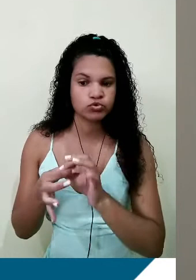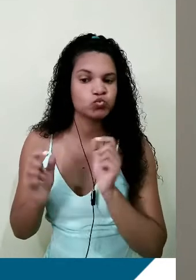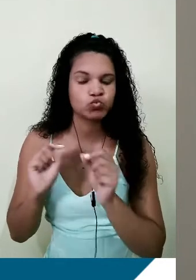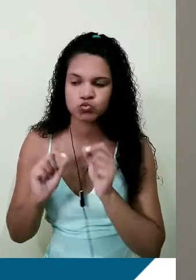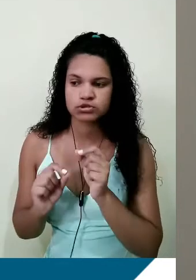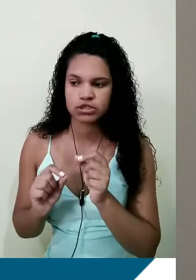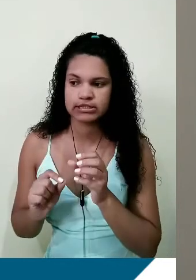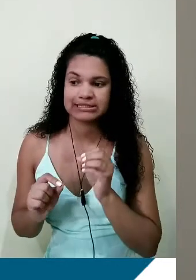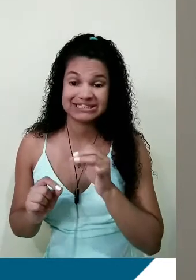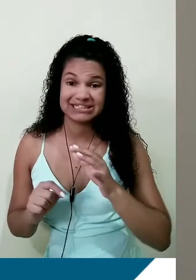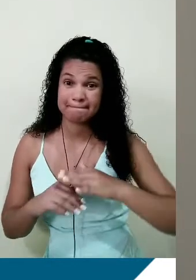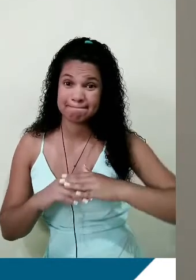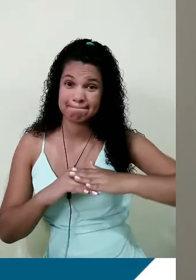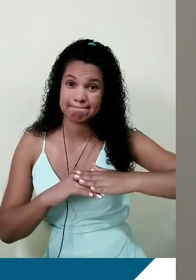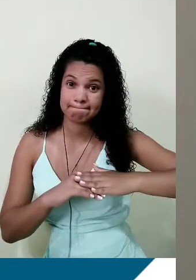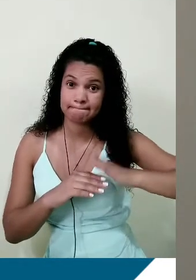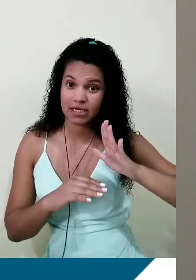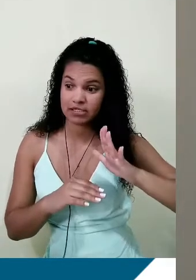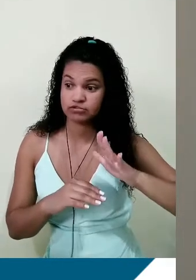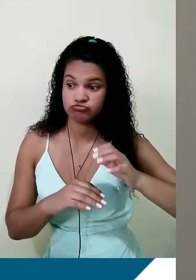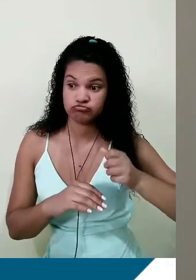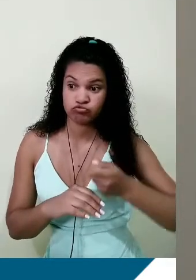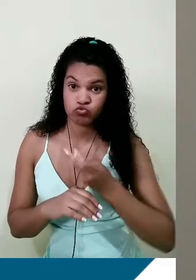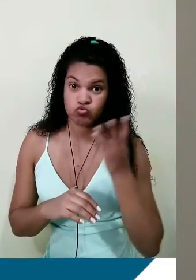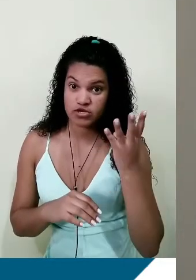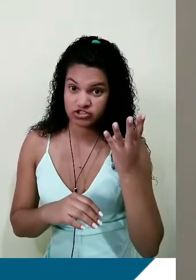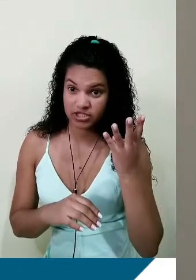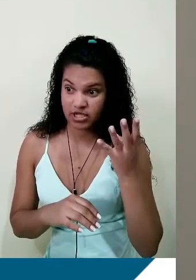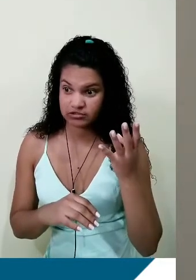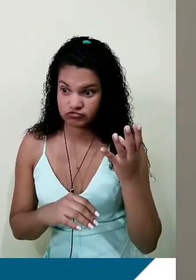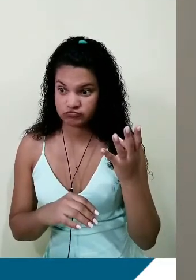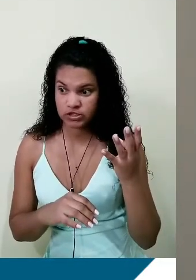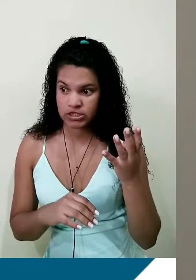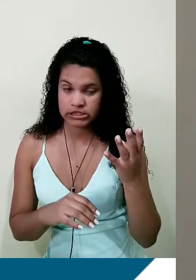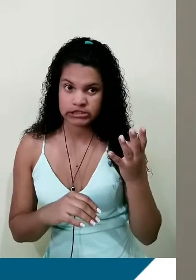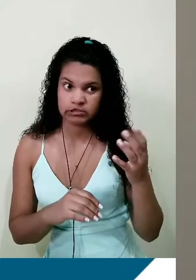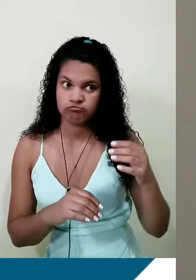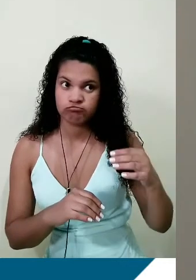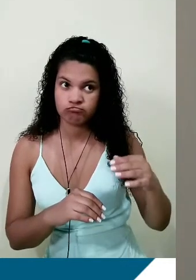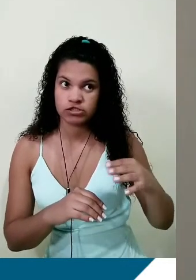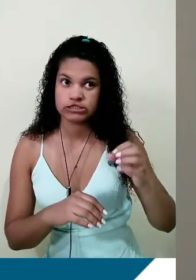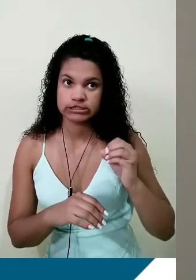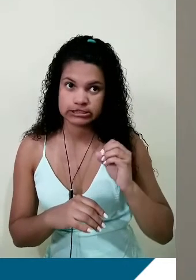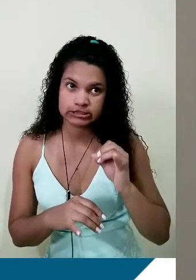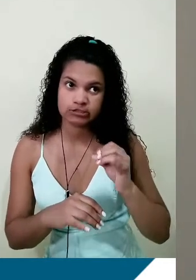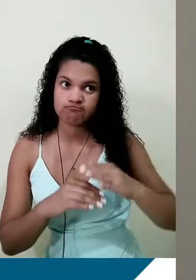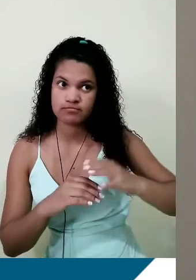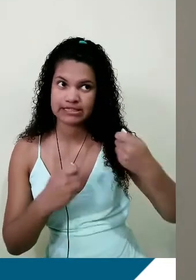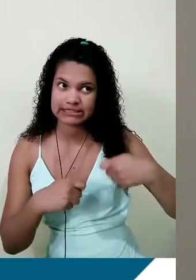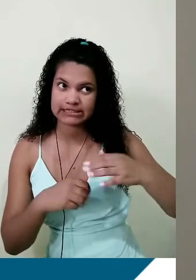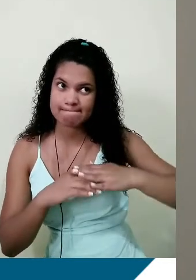quantidade de calor necessária para você mudar de estado físico alguma